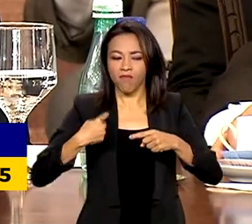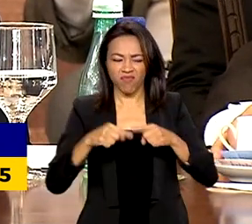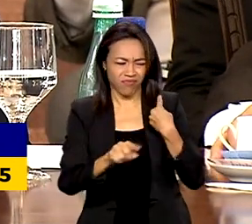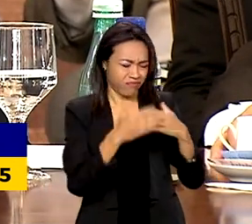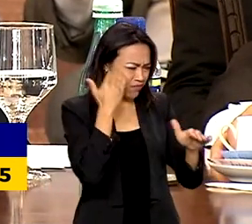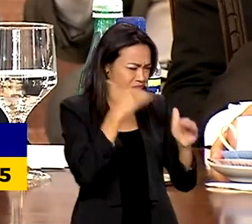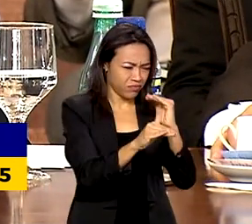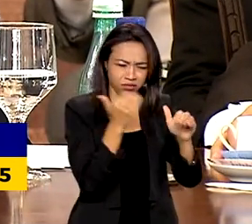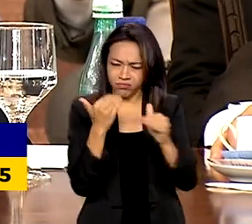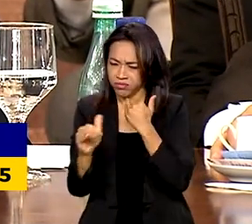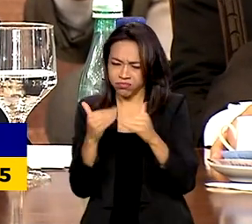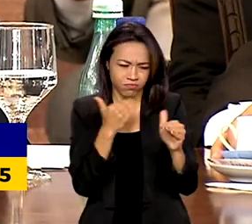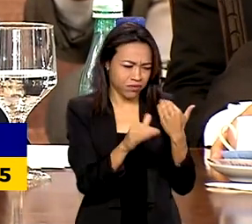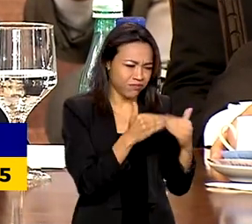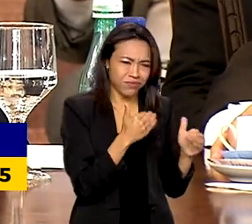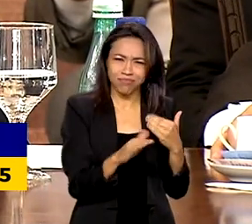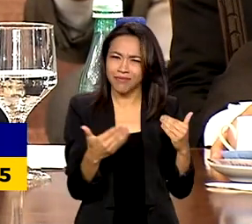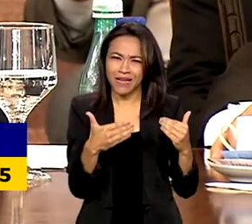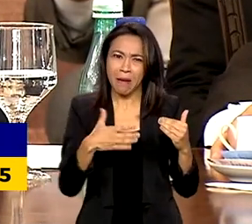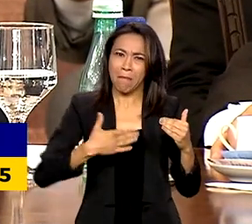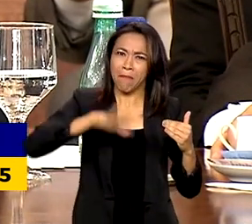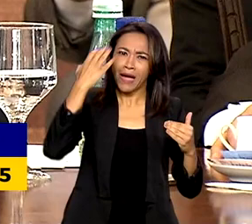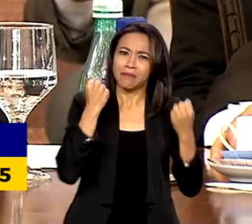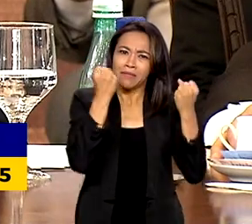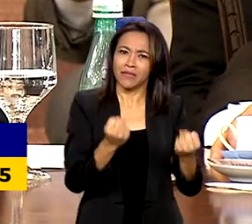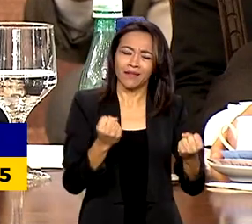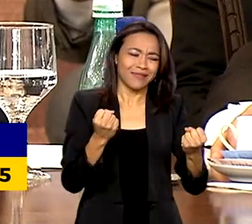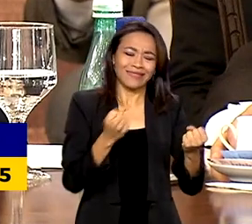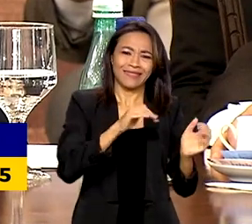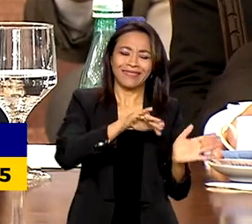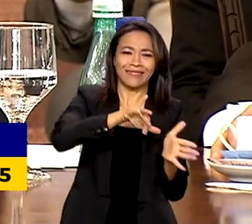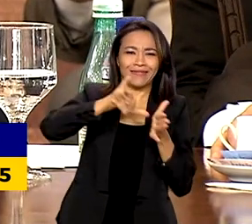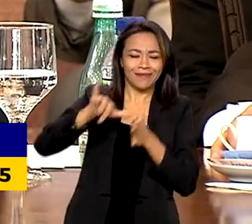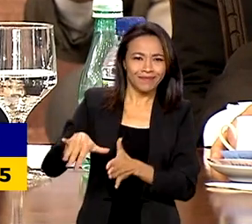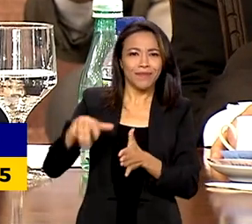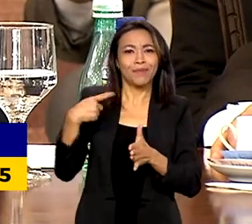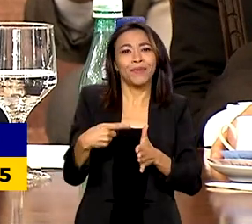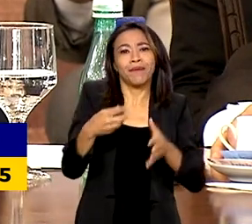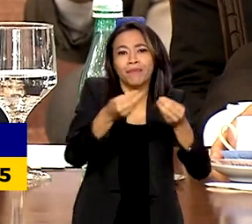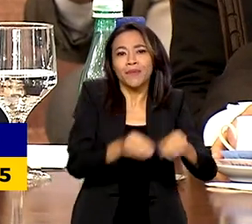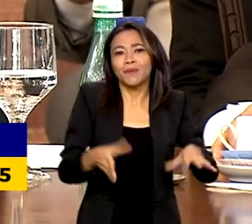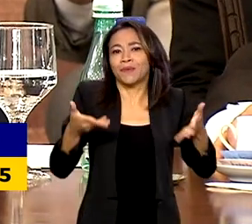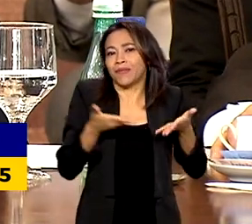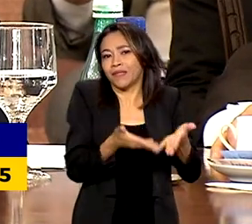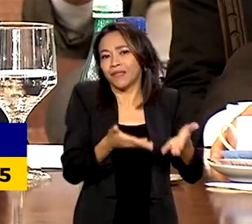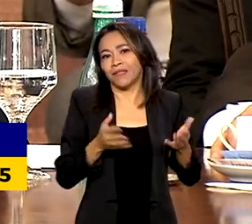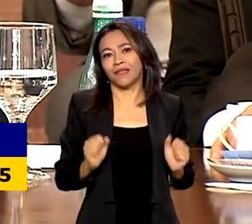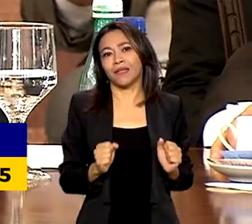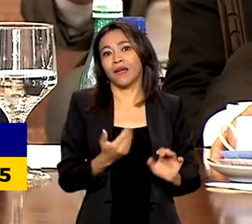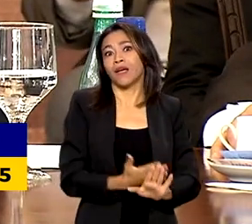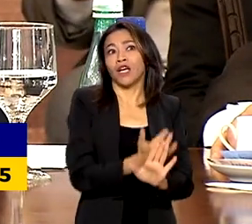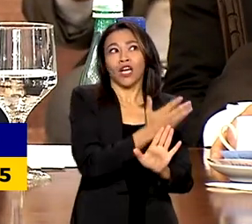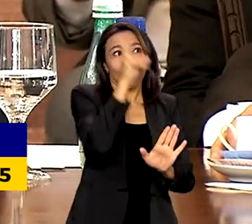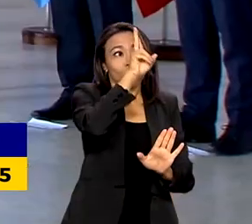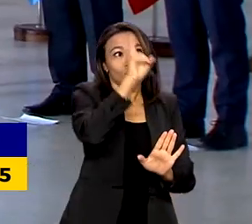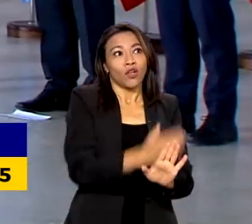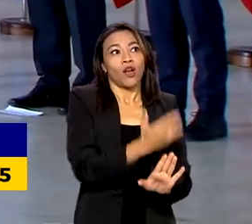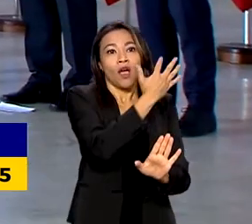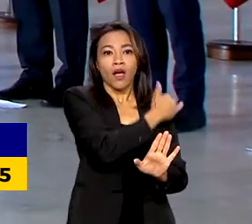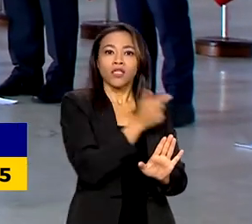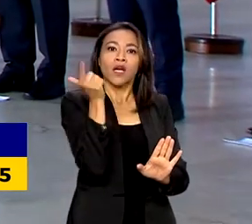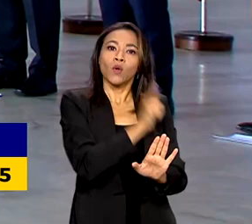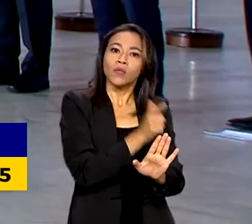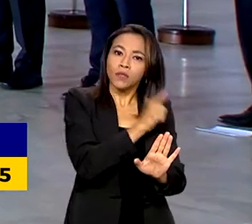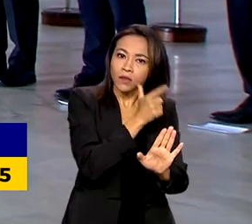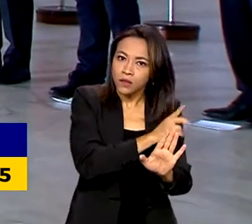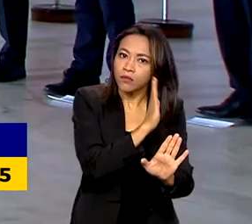se imponham teria um custo elevado, além de desperdiçar o mundo que já construímos conjuntamente. Esse